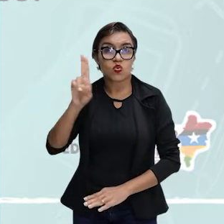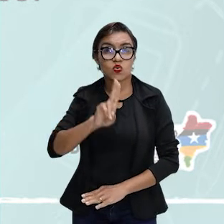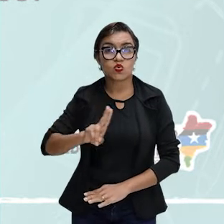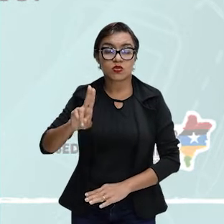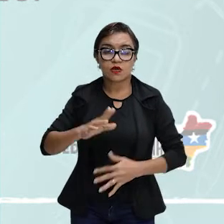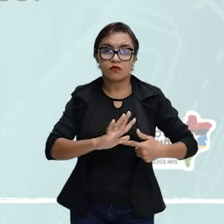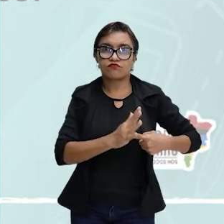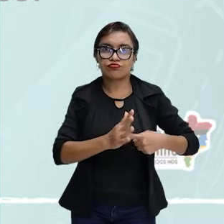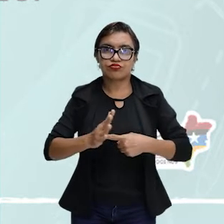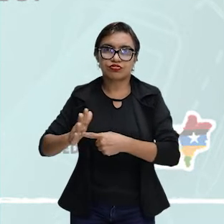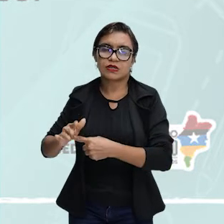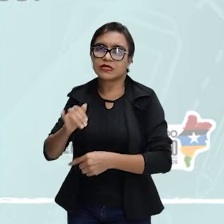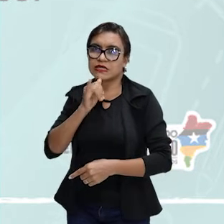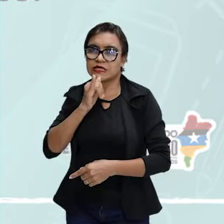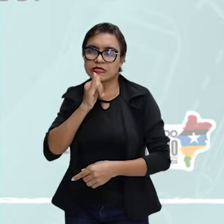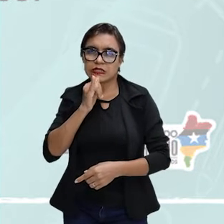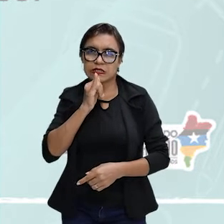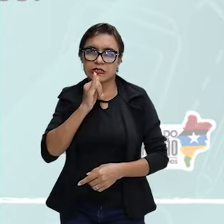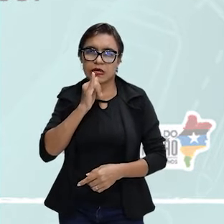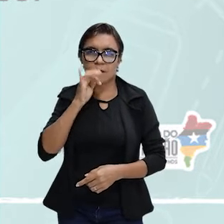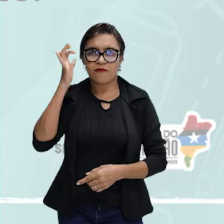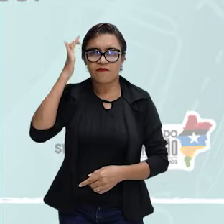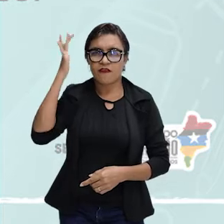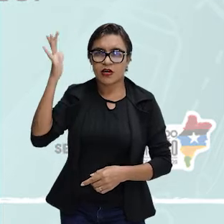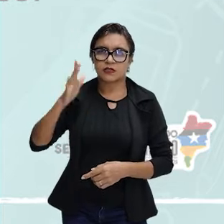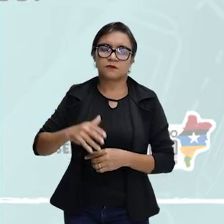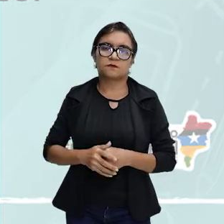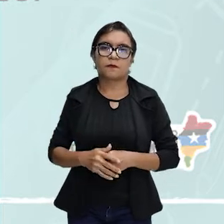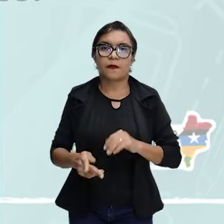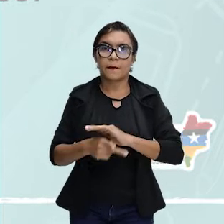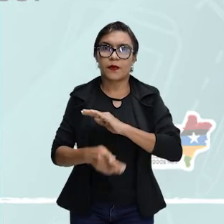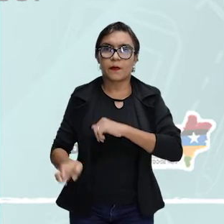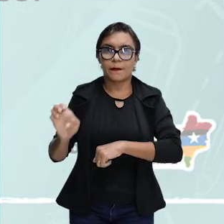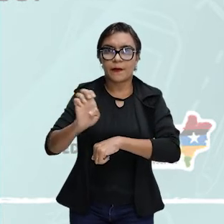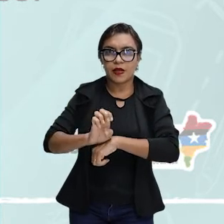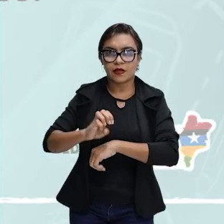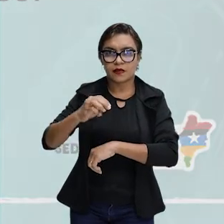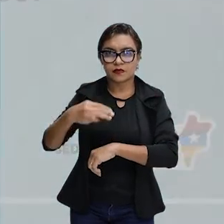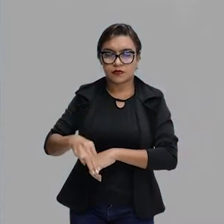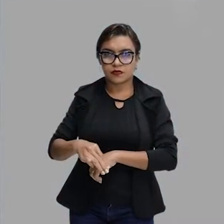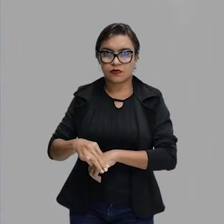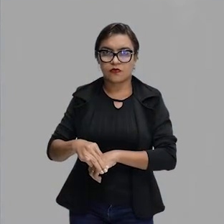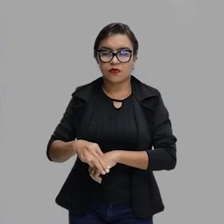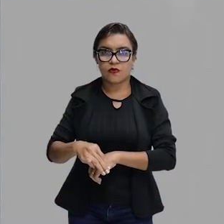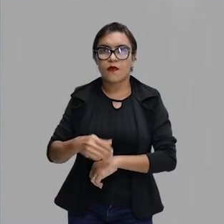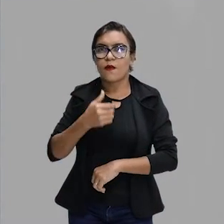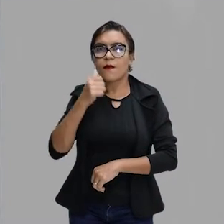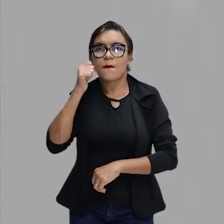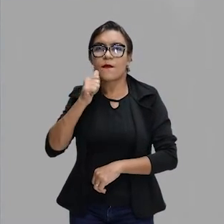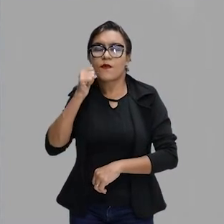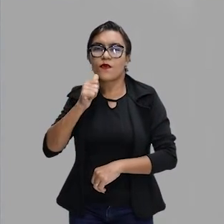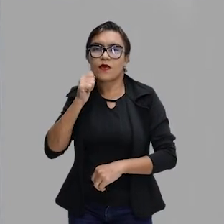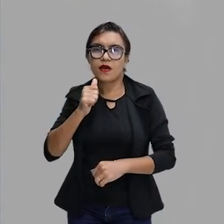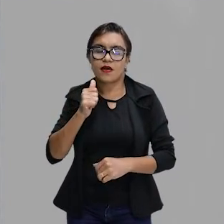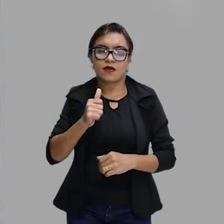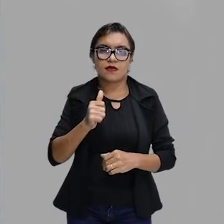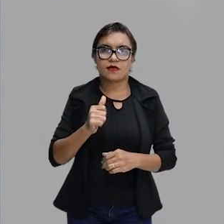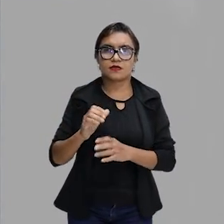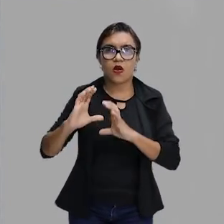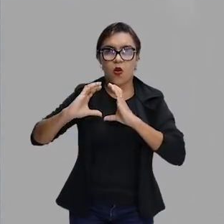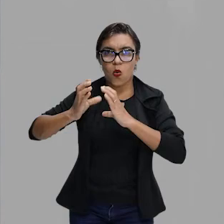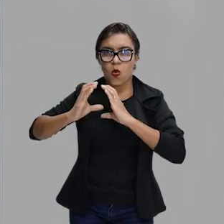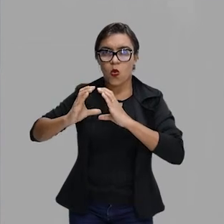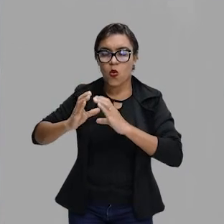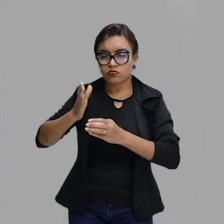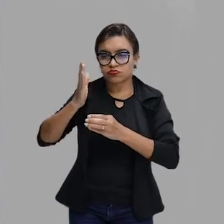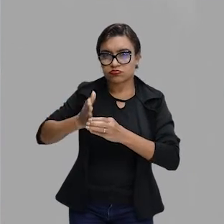por exemplo, eu tenho uma fruta, vou dar um exemplo mais fácil aqui para vocês. Aqui no Maranhão, as famosas quebradeiras de coco. Elas se reúnem, elas vão lá